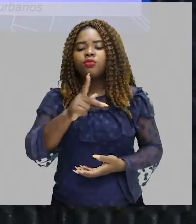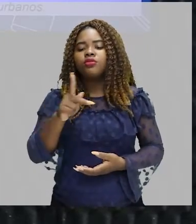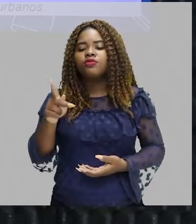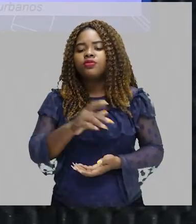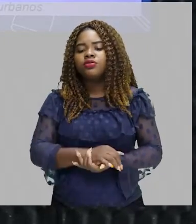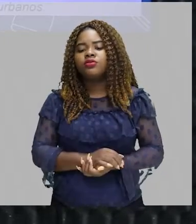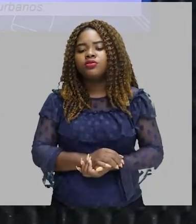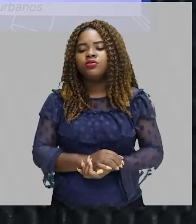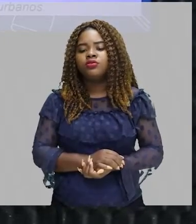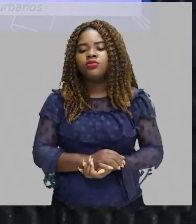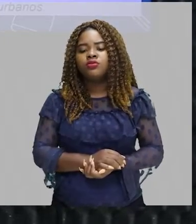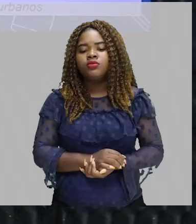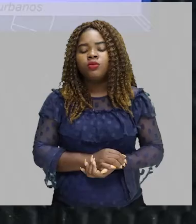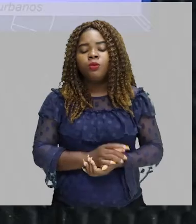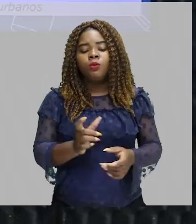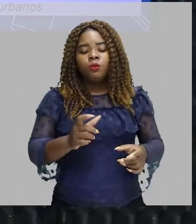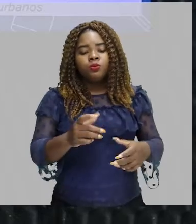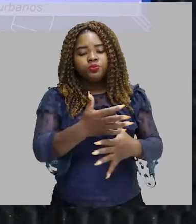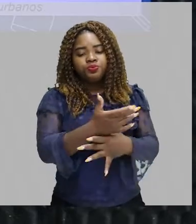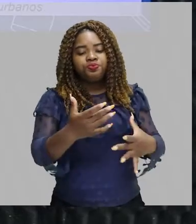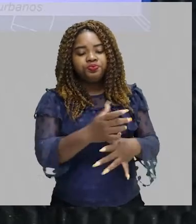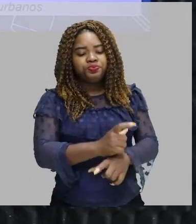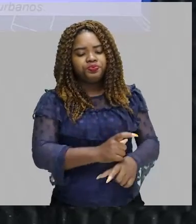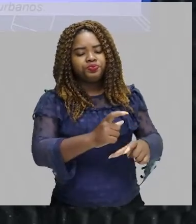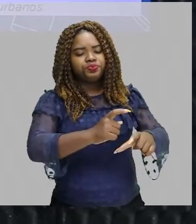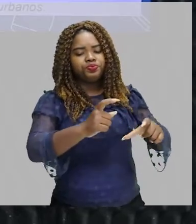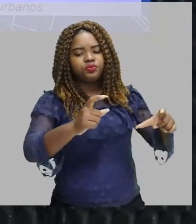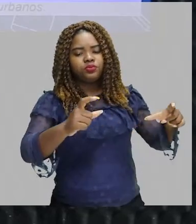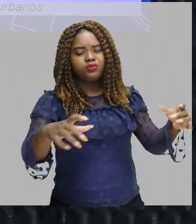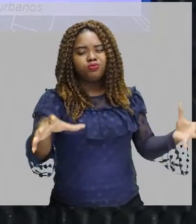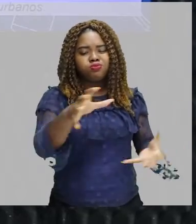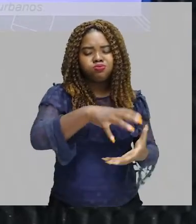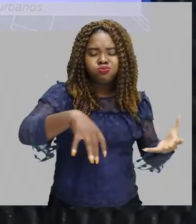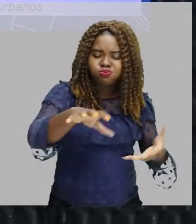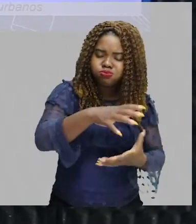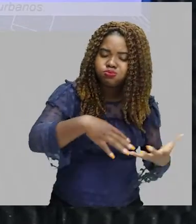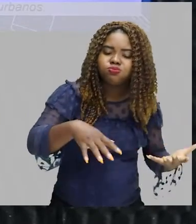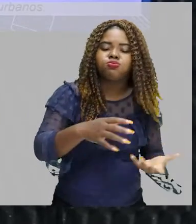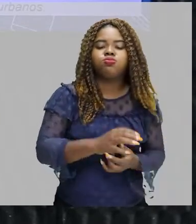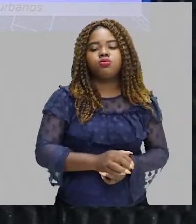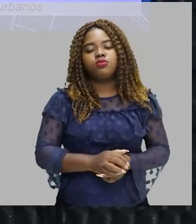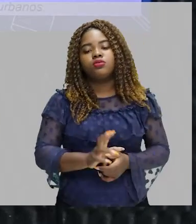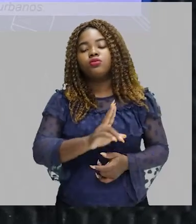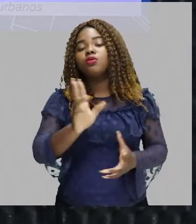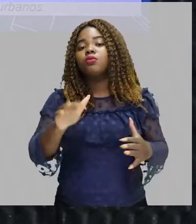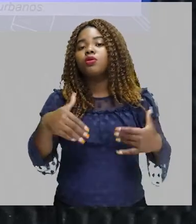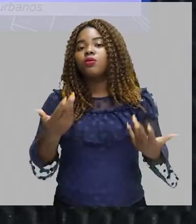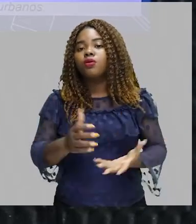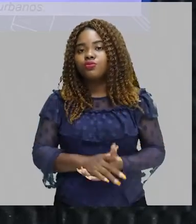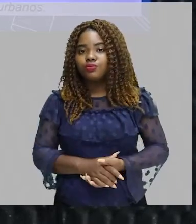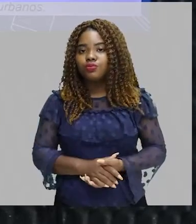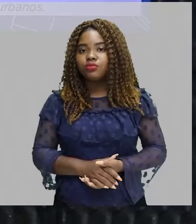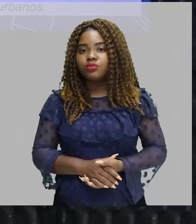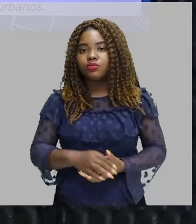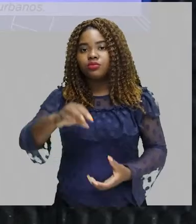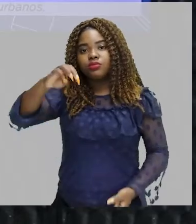quando essas cidades crescem de forma desordenada, como é que nós chamamos esse elemento, esse fenômeno? Nós chamamos de